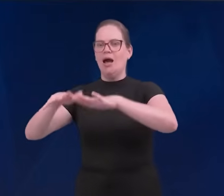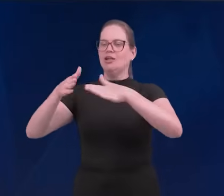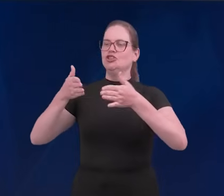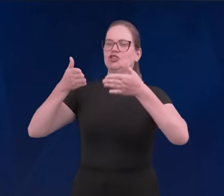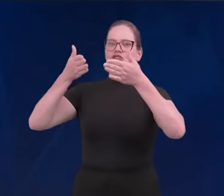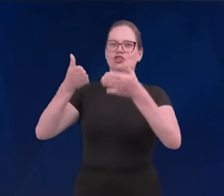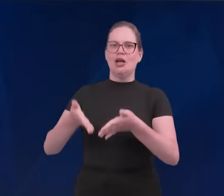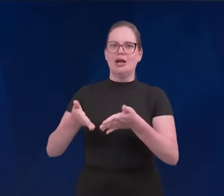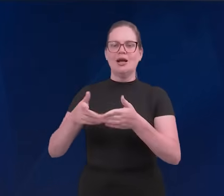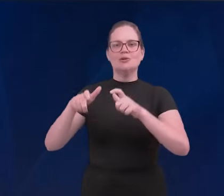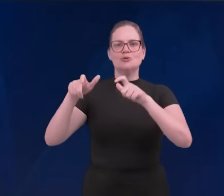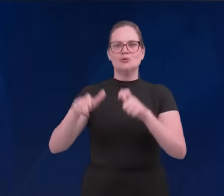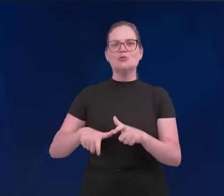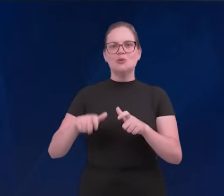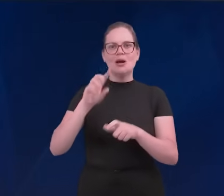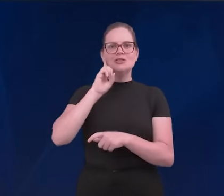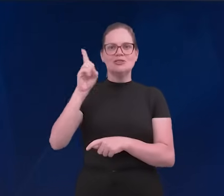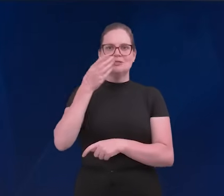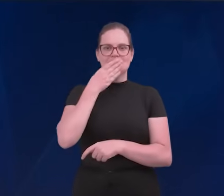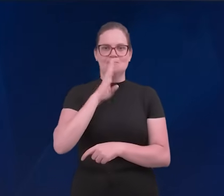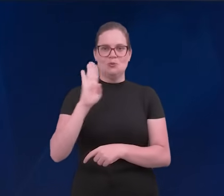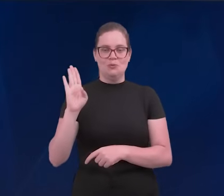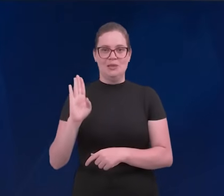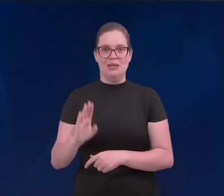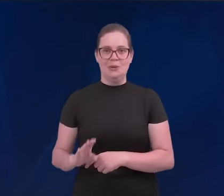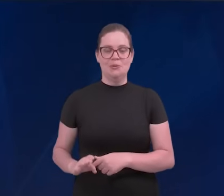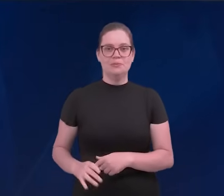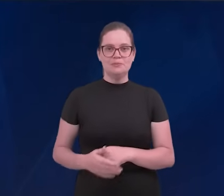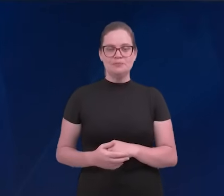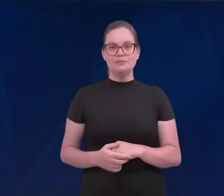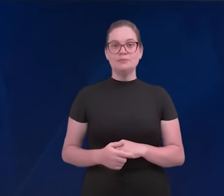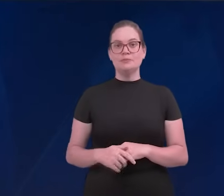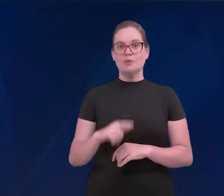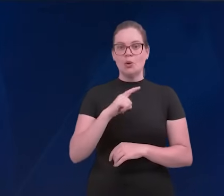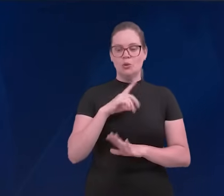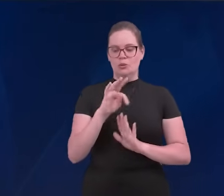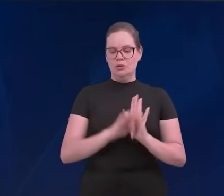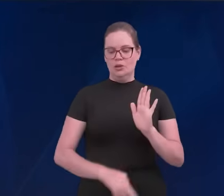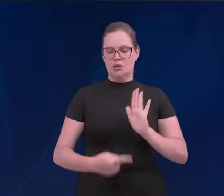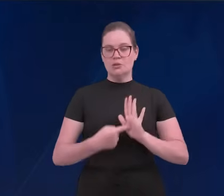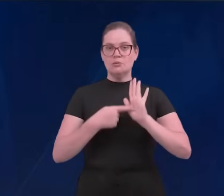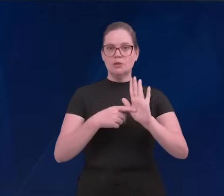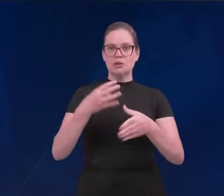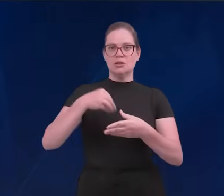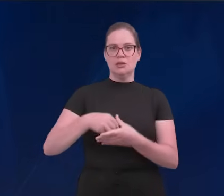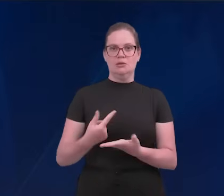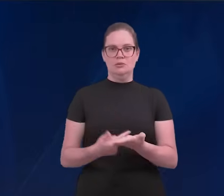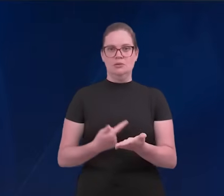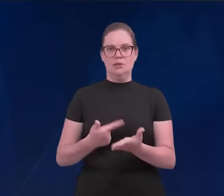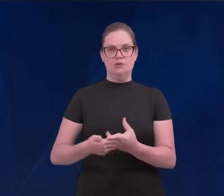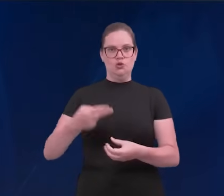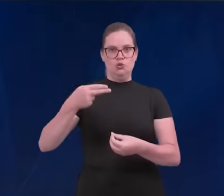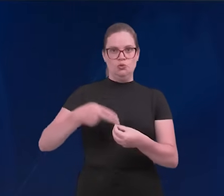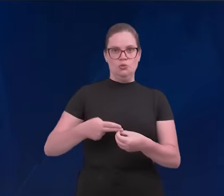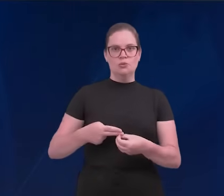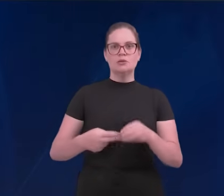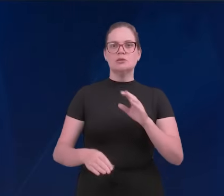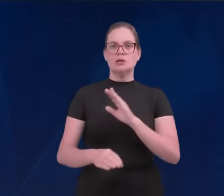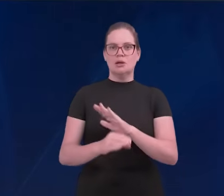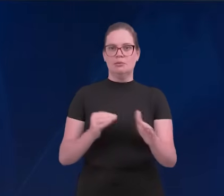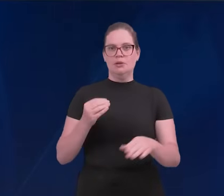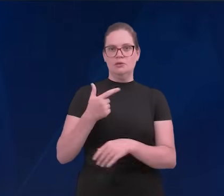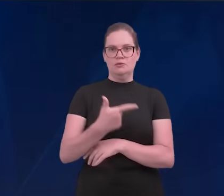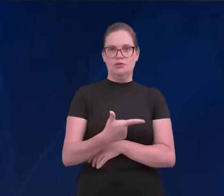na terra prometida. Este registro se encontra no livro de Números,